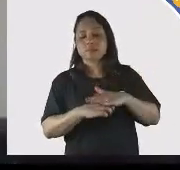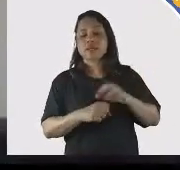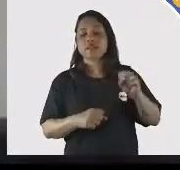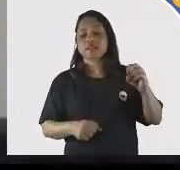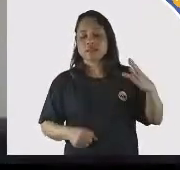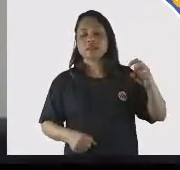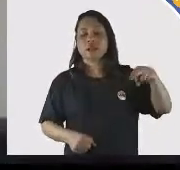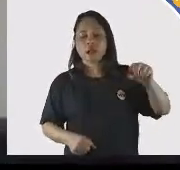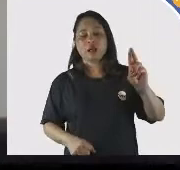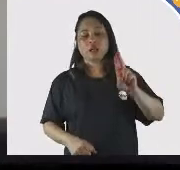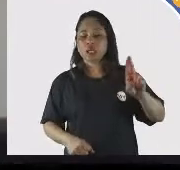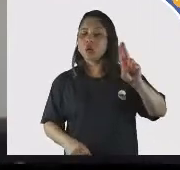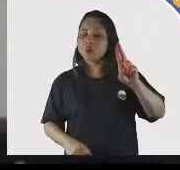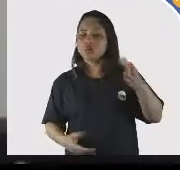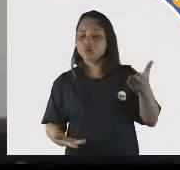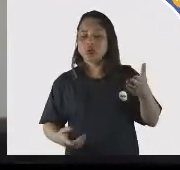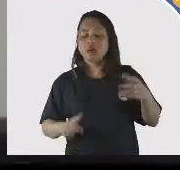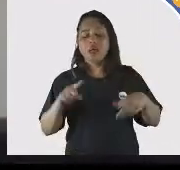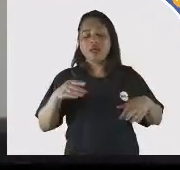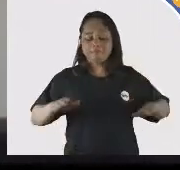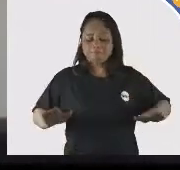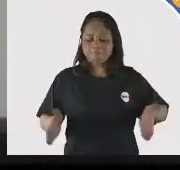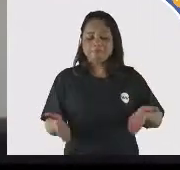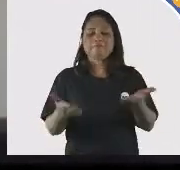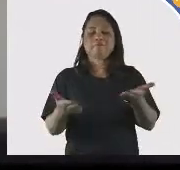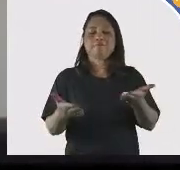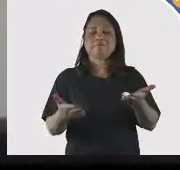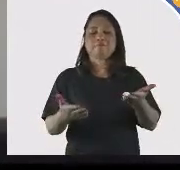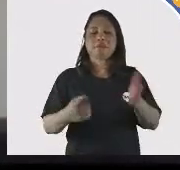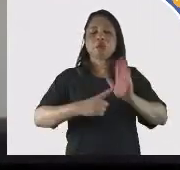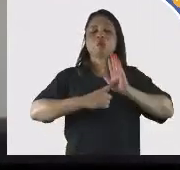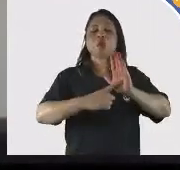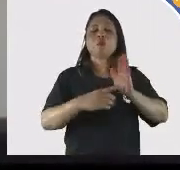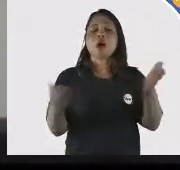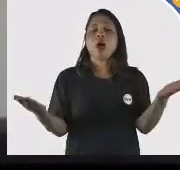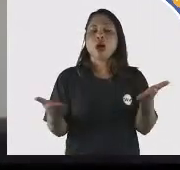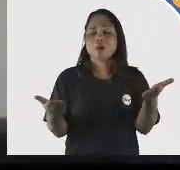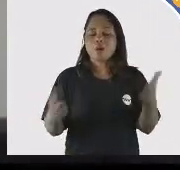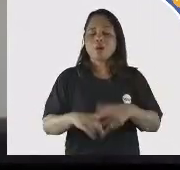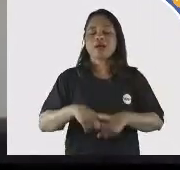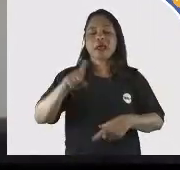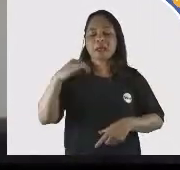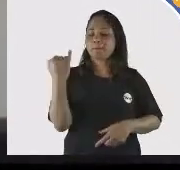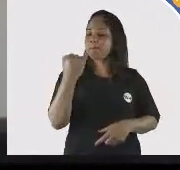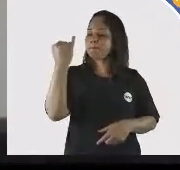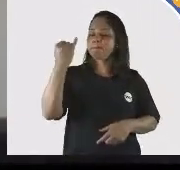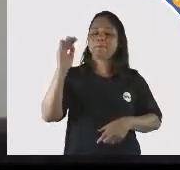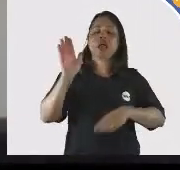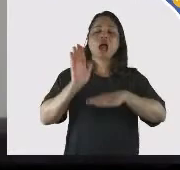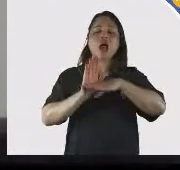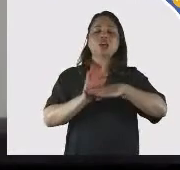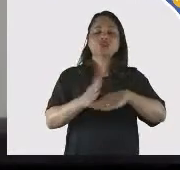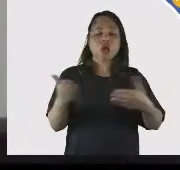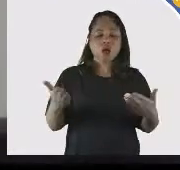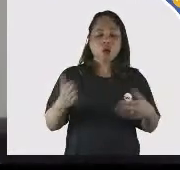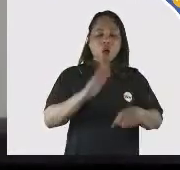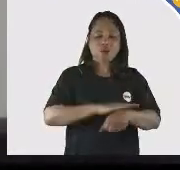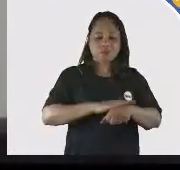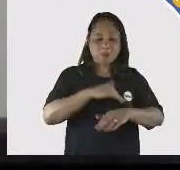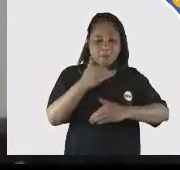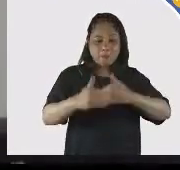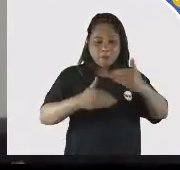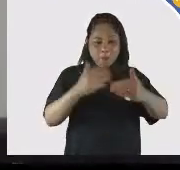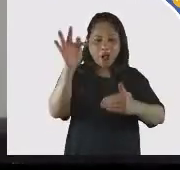estão as iniciativas que estão sendo colocados agora são iniciativas importantes e vão ajudar bastante nessa jornada que a gente